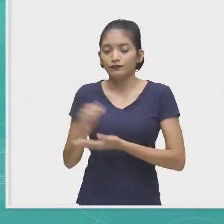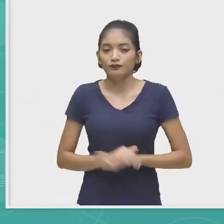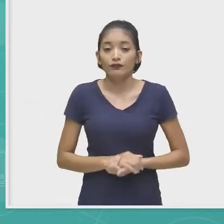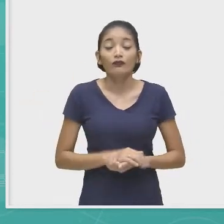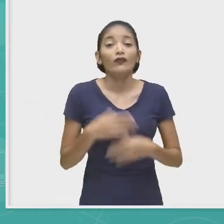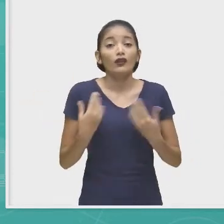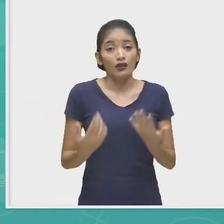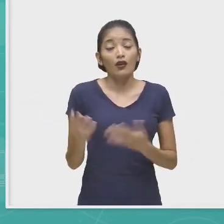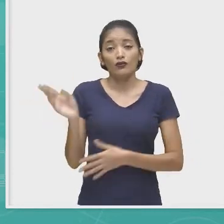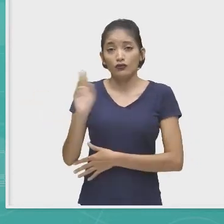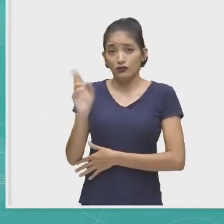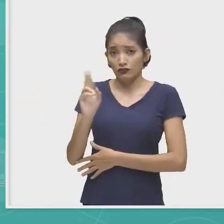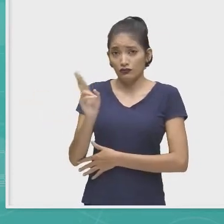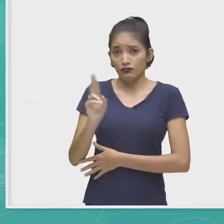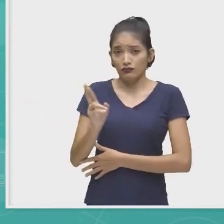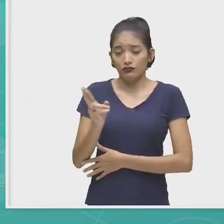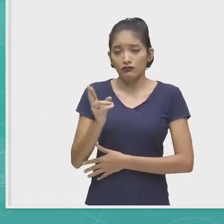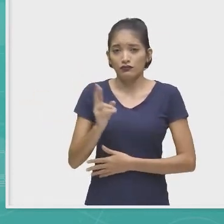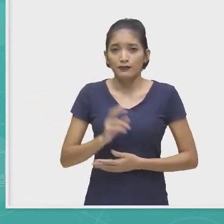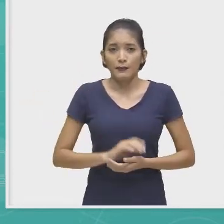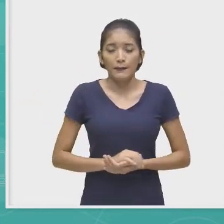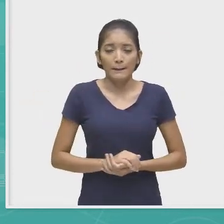valor aqui,